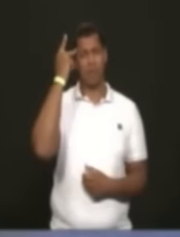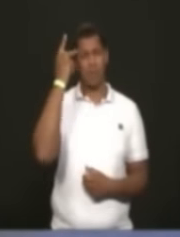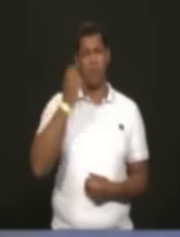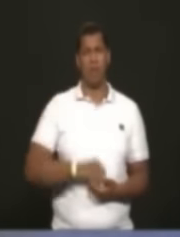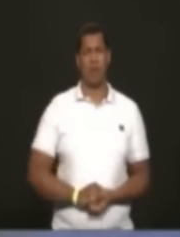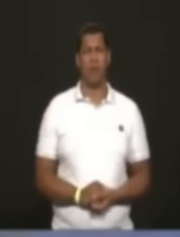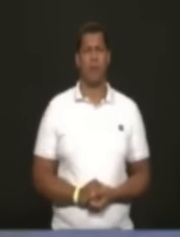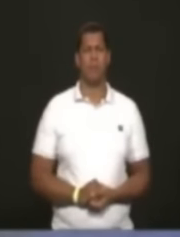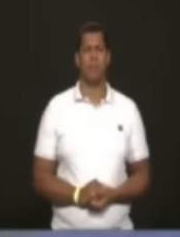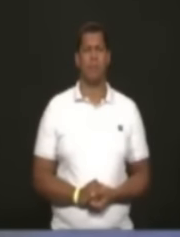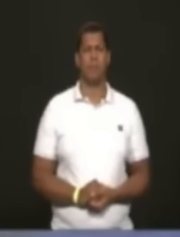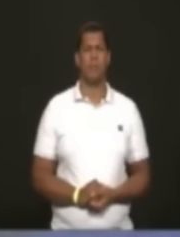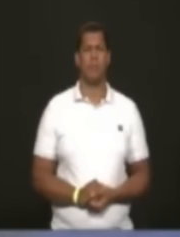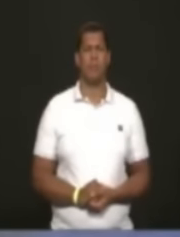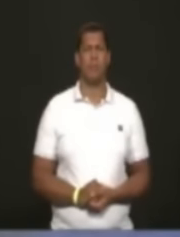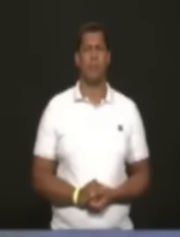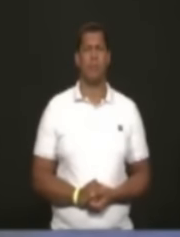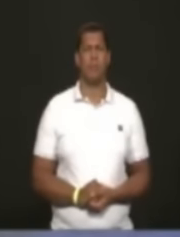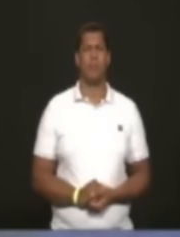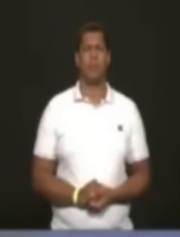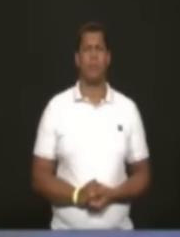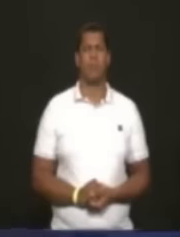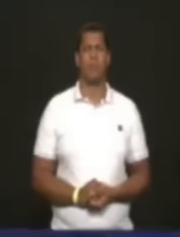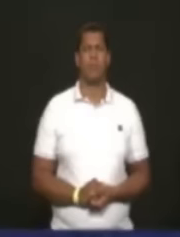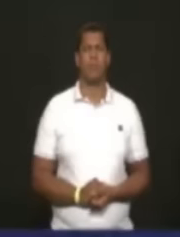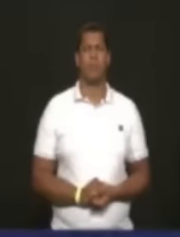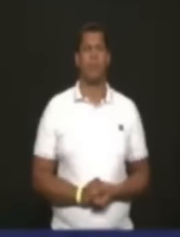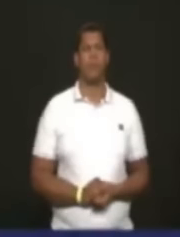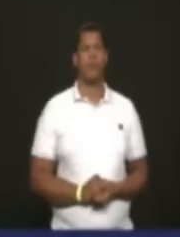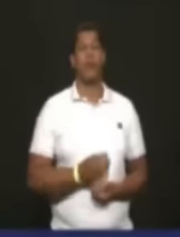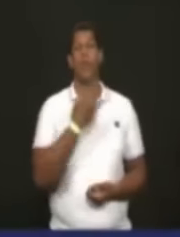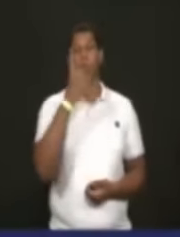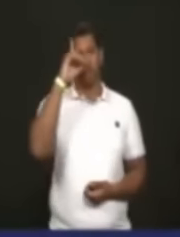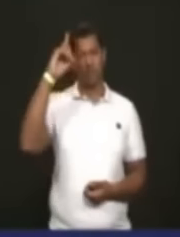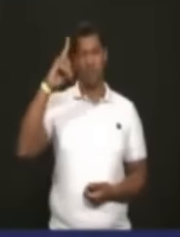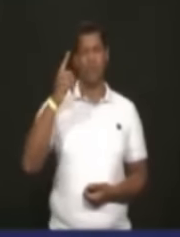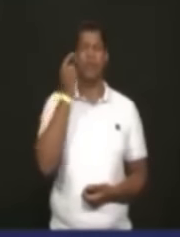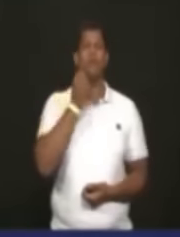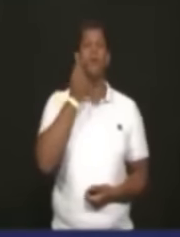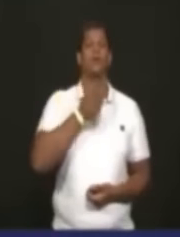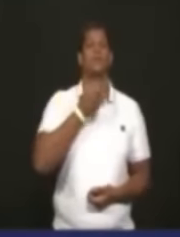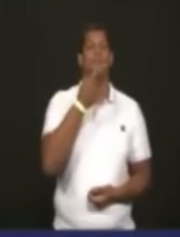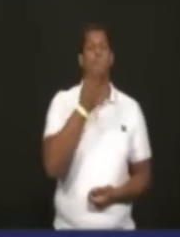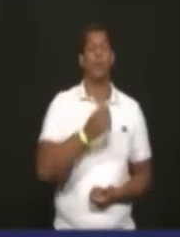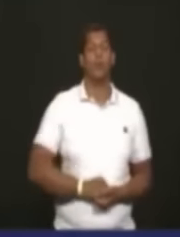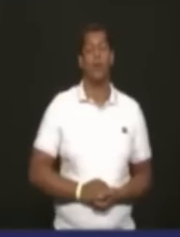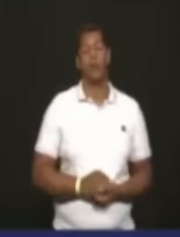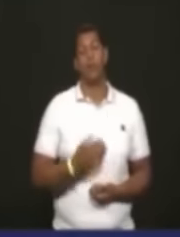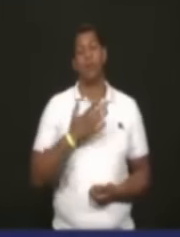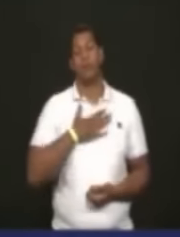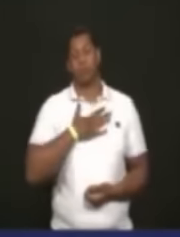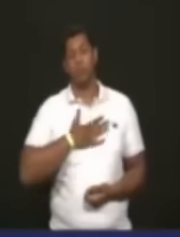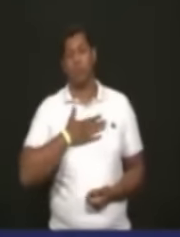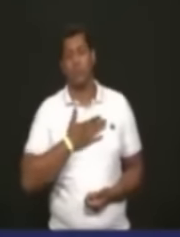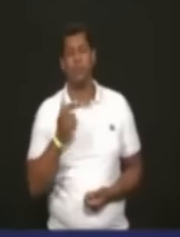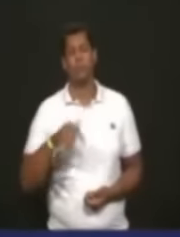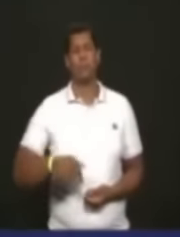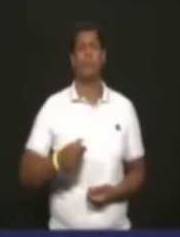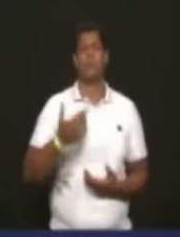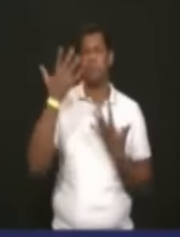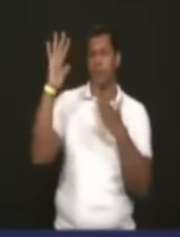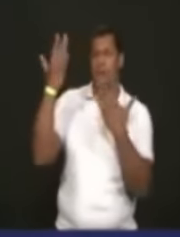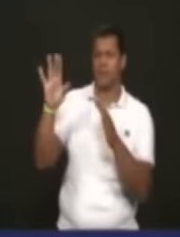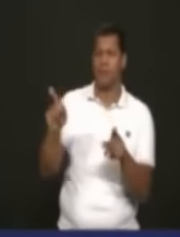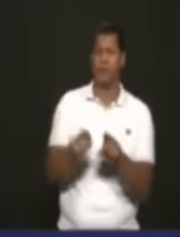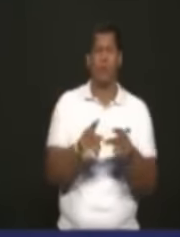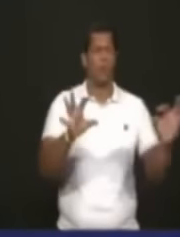de São Paulo. Começando por Ricardo Nunes. Obrigado. Bom dia a todos. Muito bom estar aqui. Rosene, parabenizar o Estadão, FAAP,